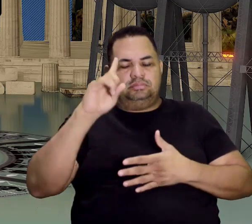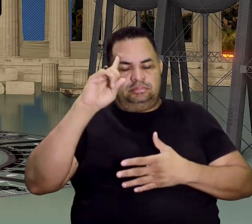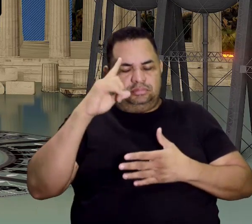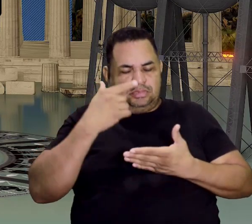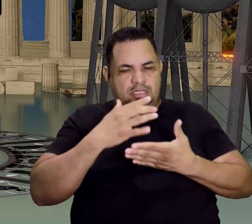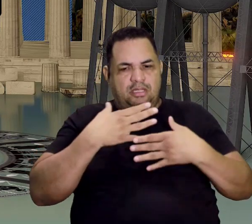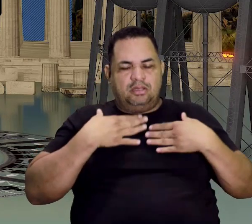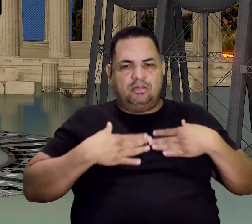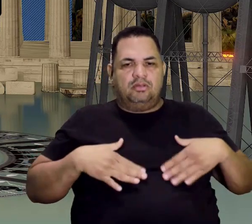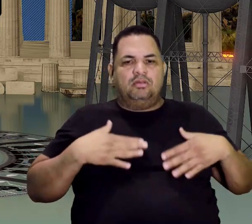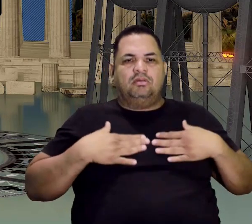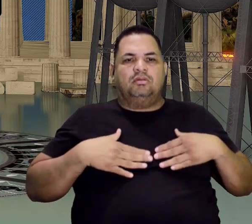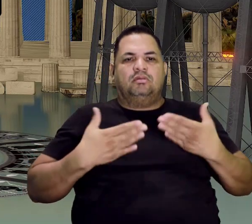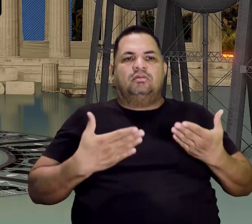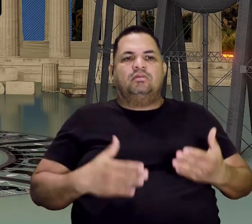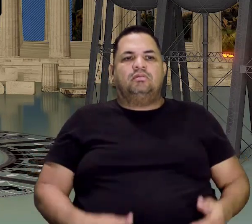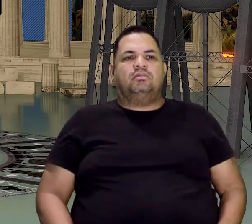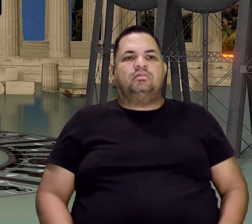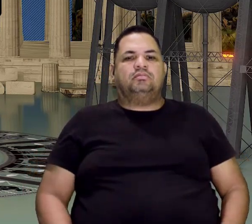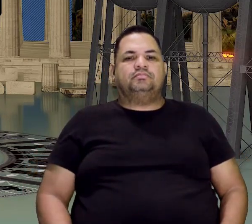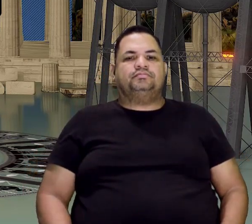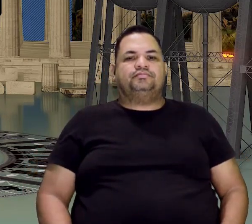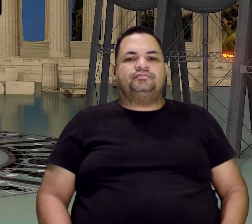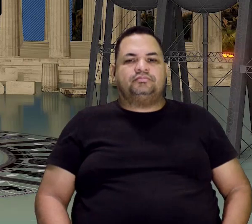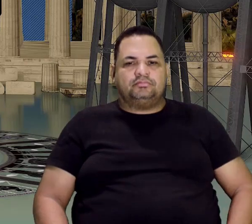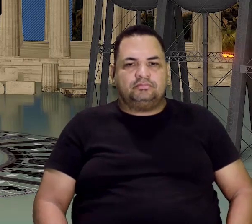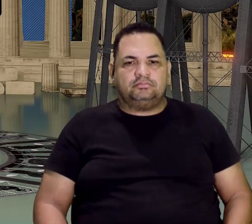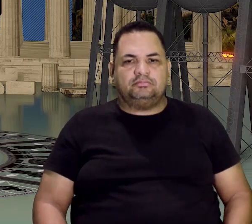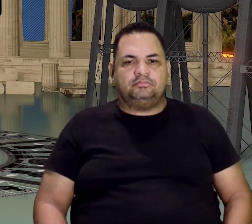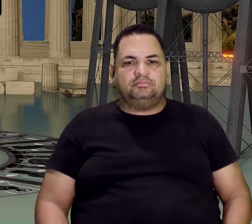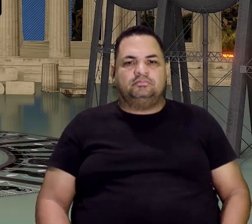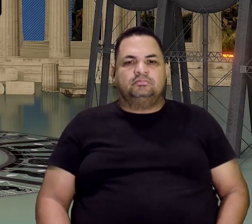com calma, discernimento. Aqueles que